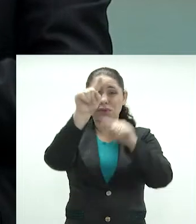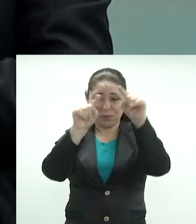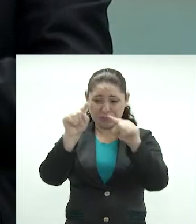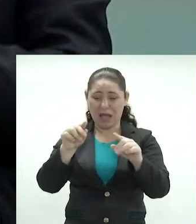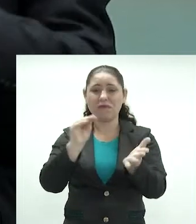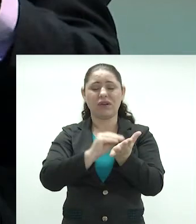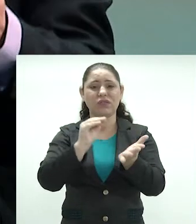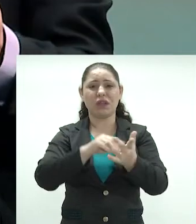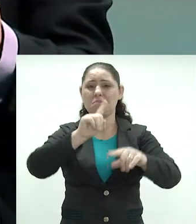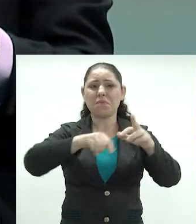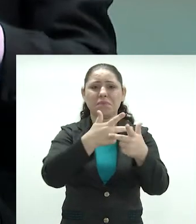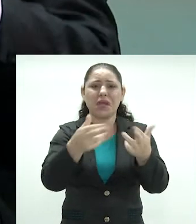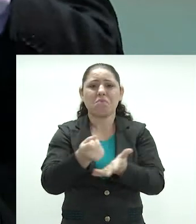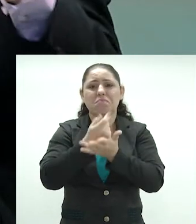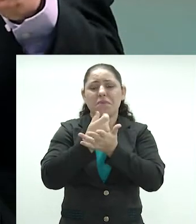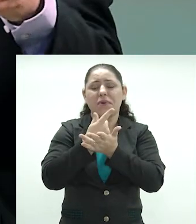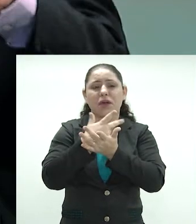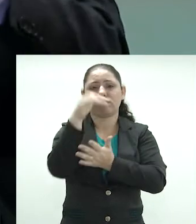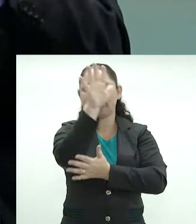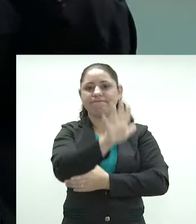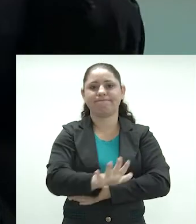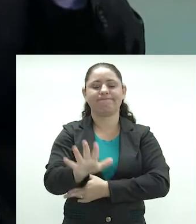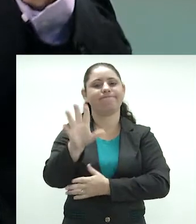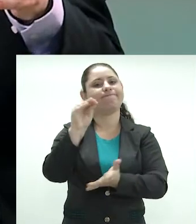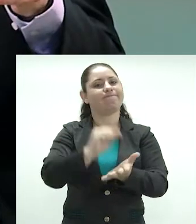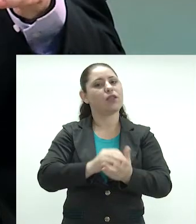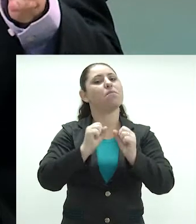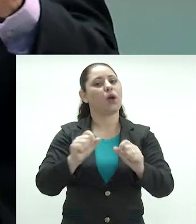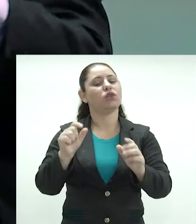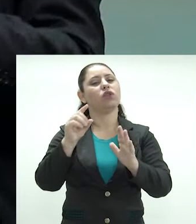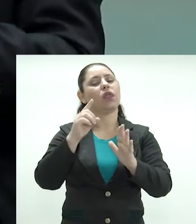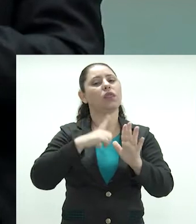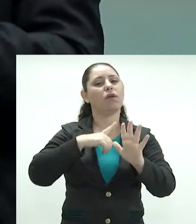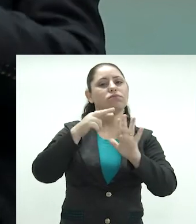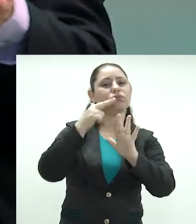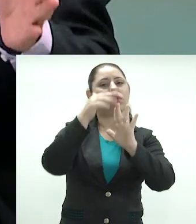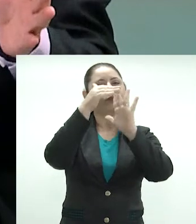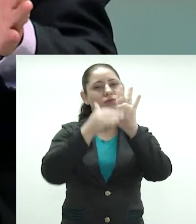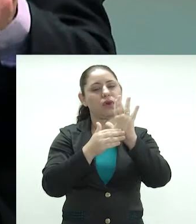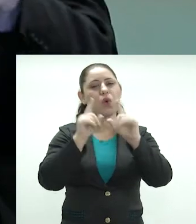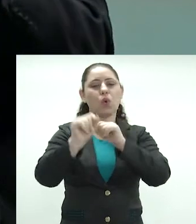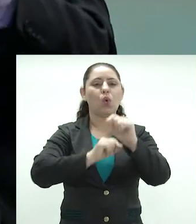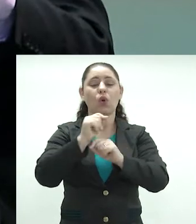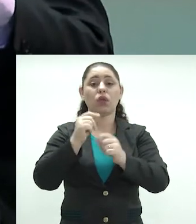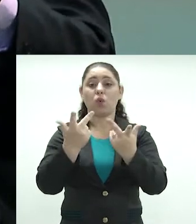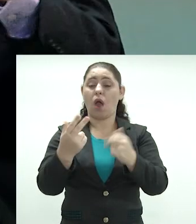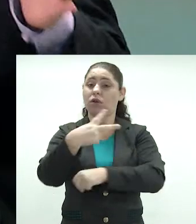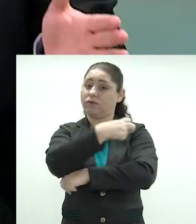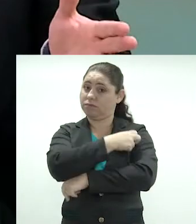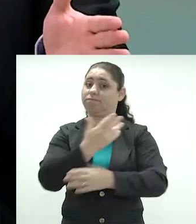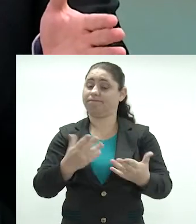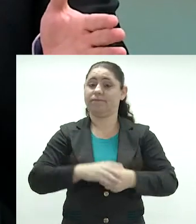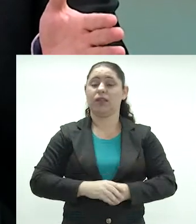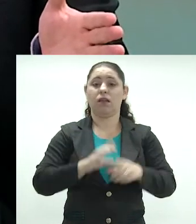Brasil. Todo lugar está faltando. Então, assim, os insumos que hoje são distribuídos nacionalmente, daqui a pouco pode ter uma regulação, tal como